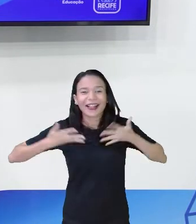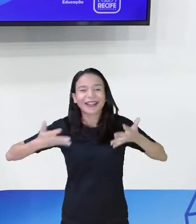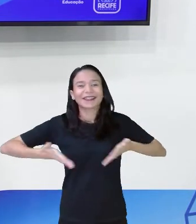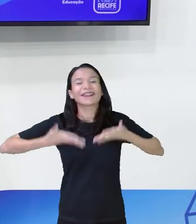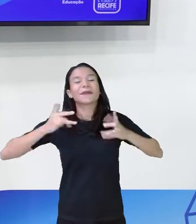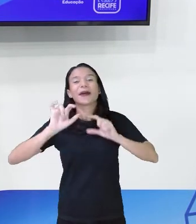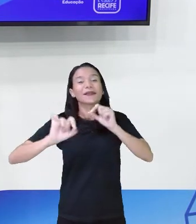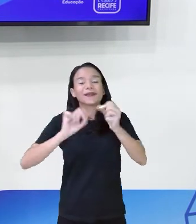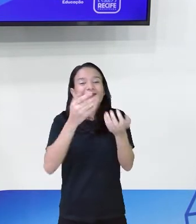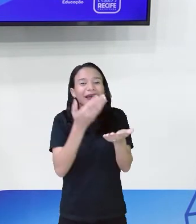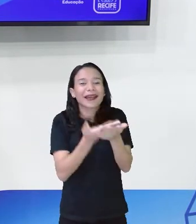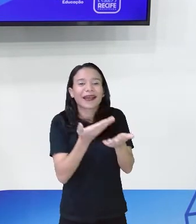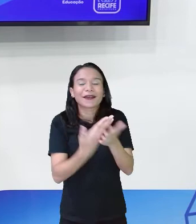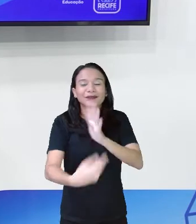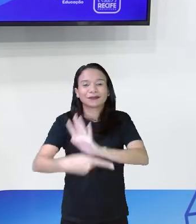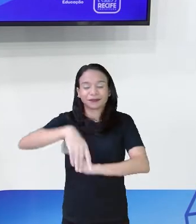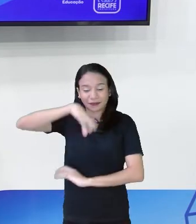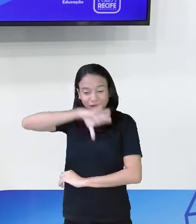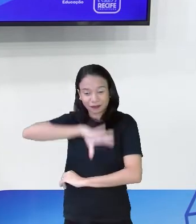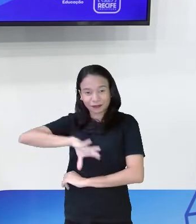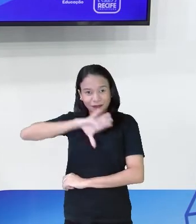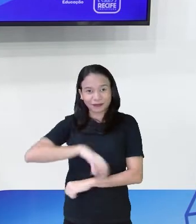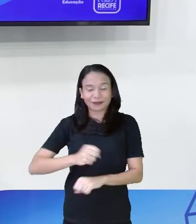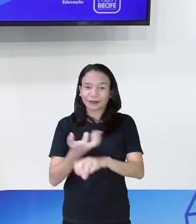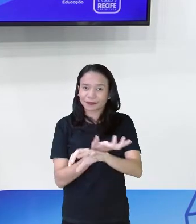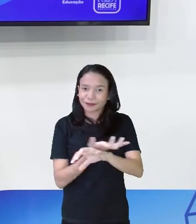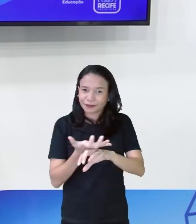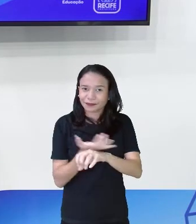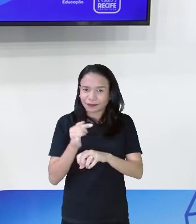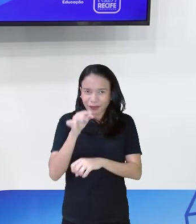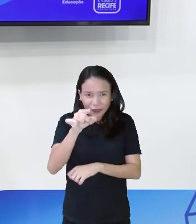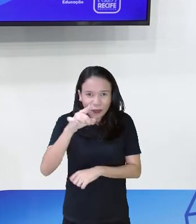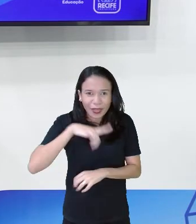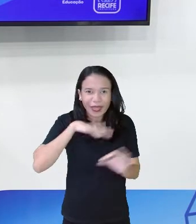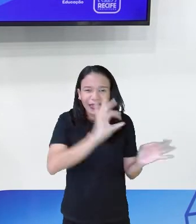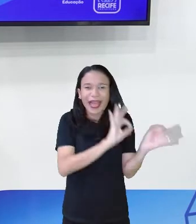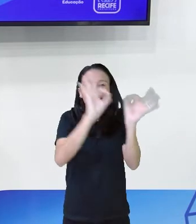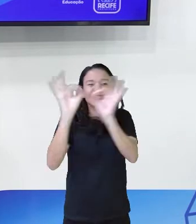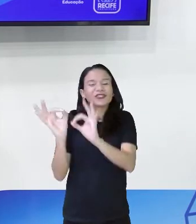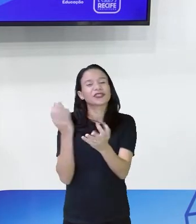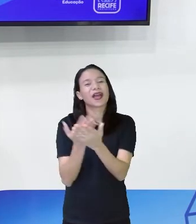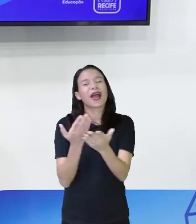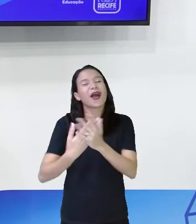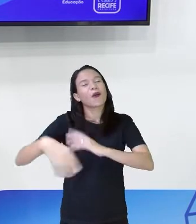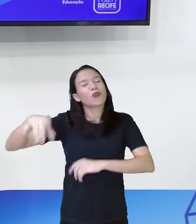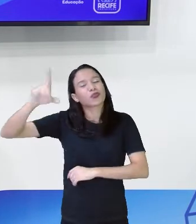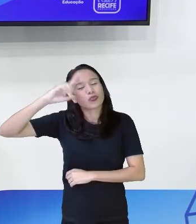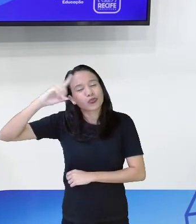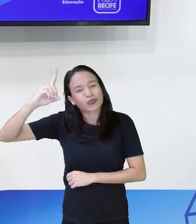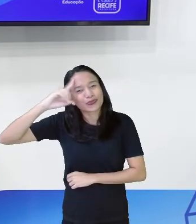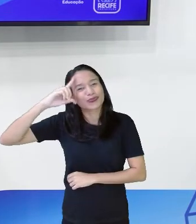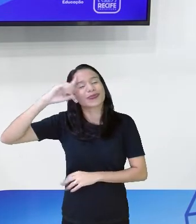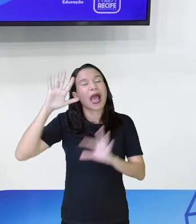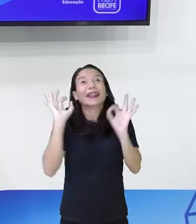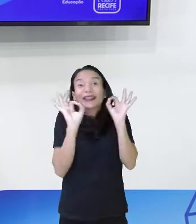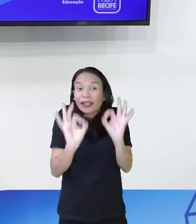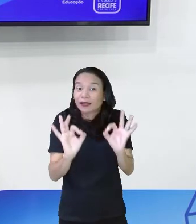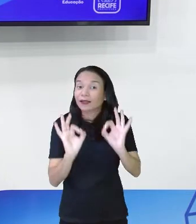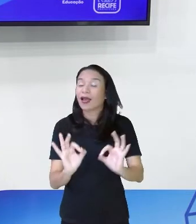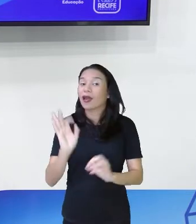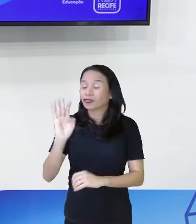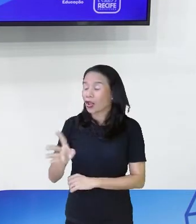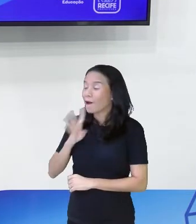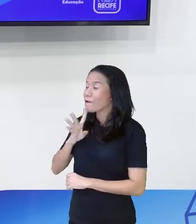para mais uma aula de língua portuguesa. Você que acompanha as nossas aulas todos os dias, com certeza já